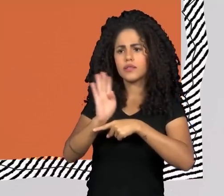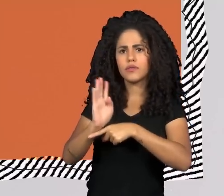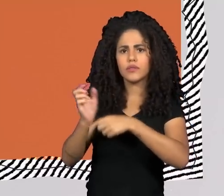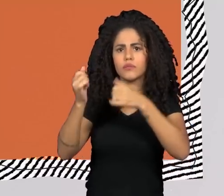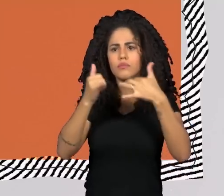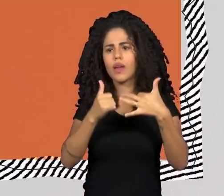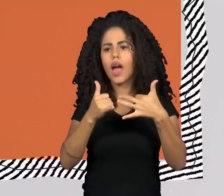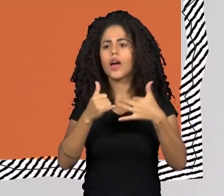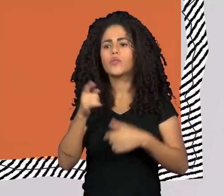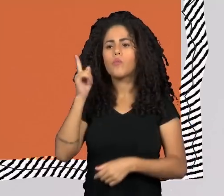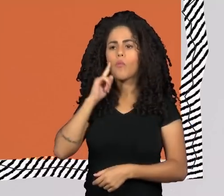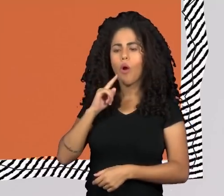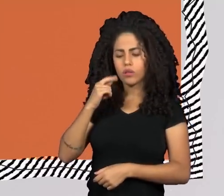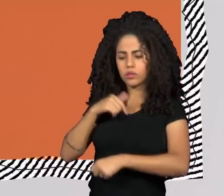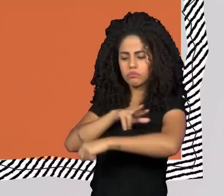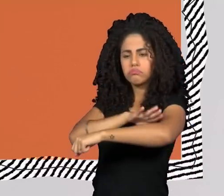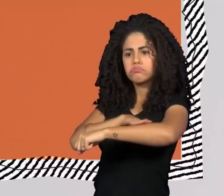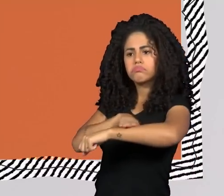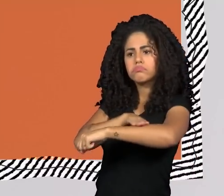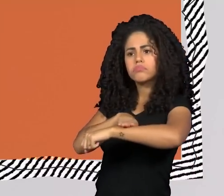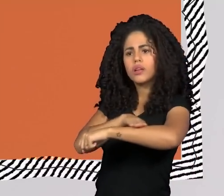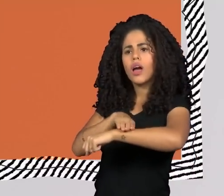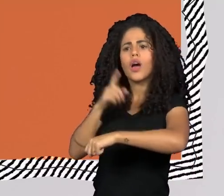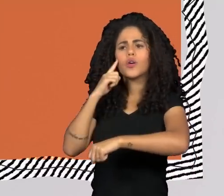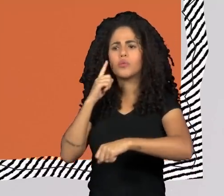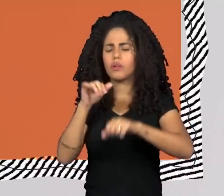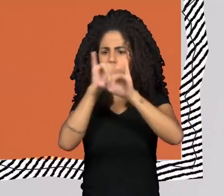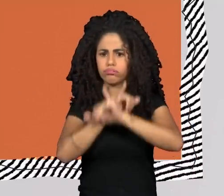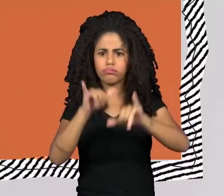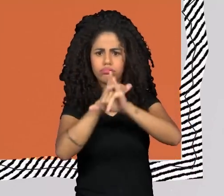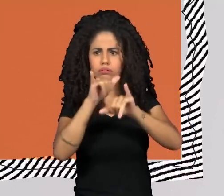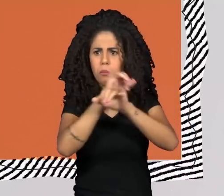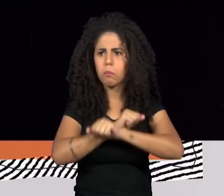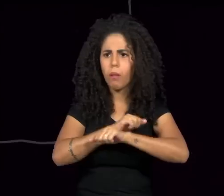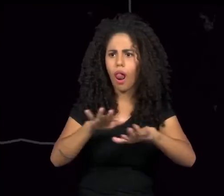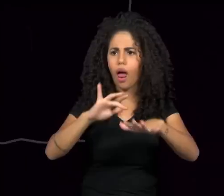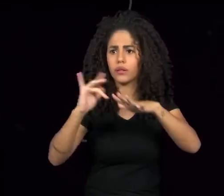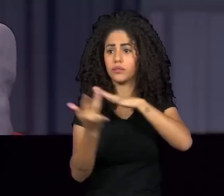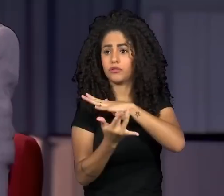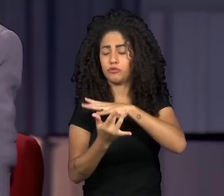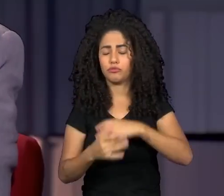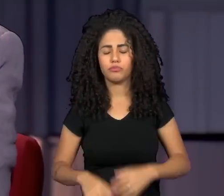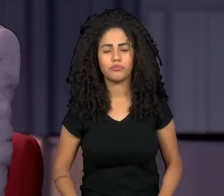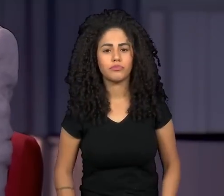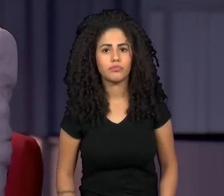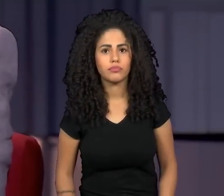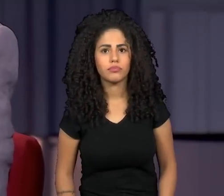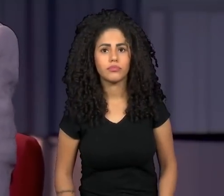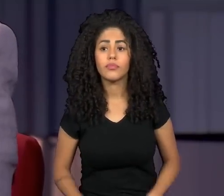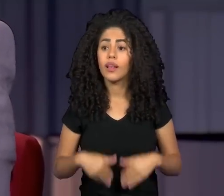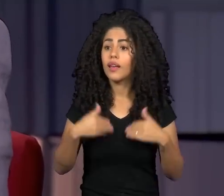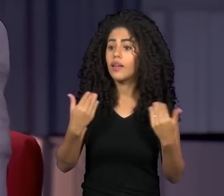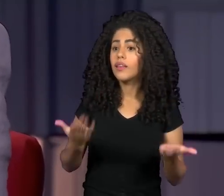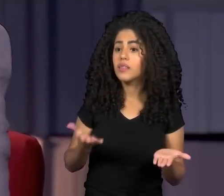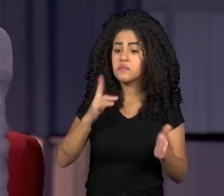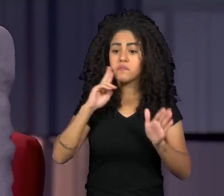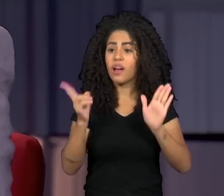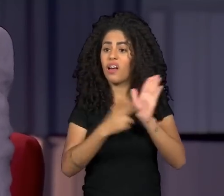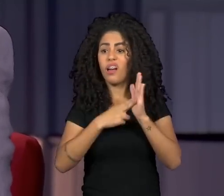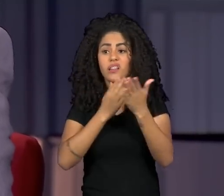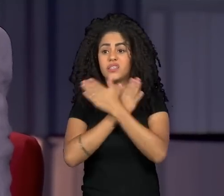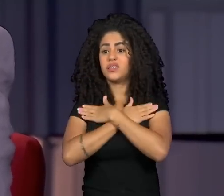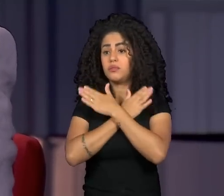bronzeado levou a uma repercussão grande nas redes. E era pra ele estar ganho e agora tá aí